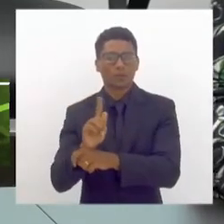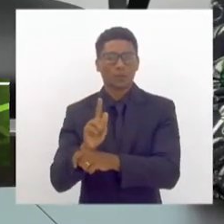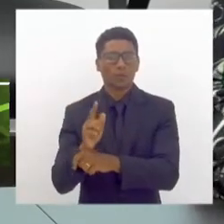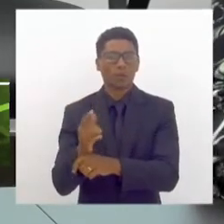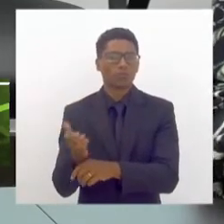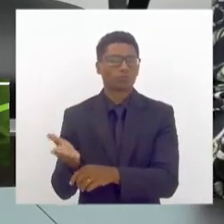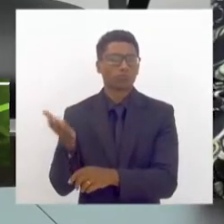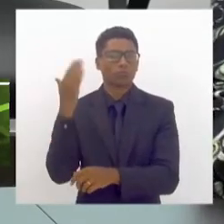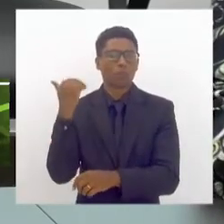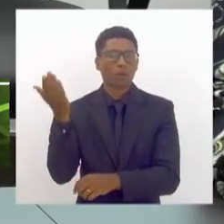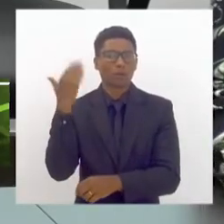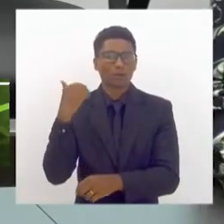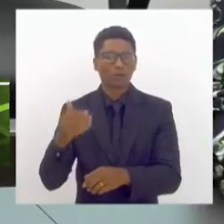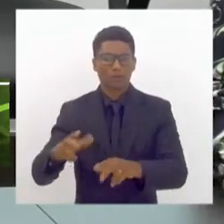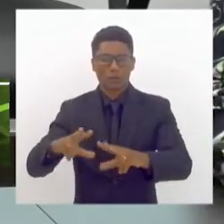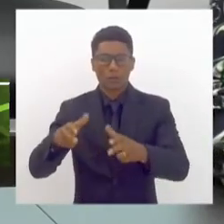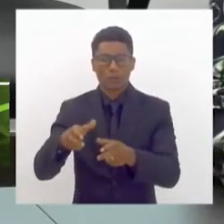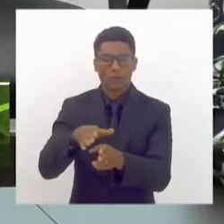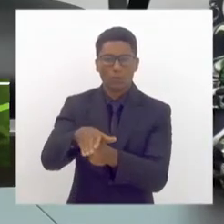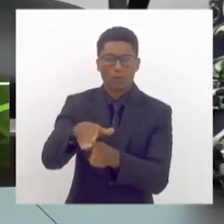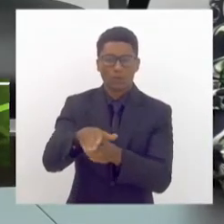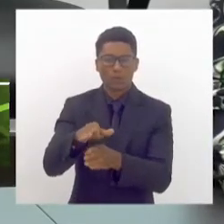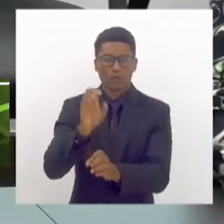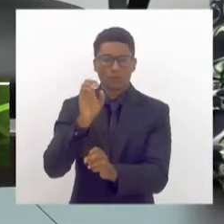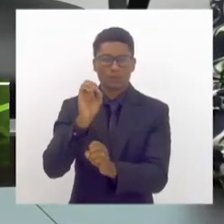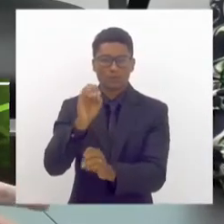do Conselho Estadual de Educação, a